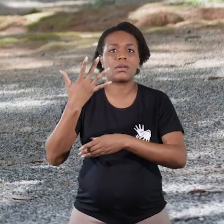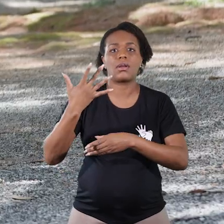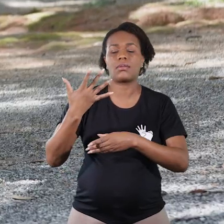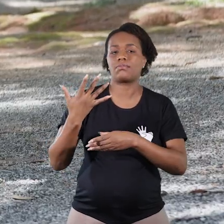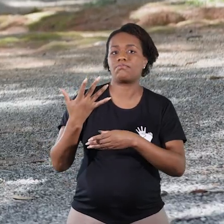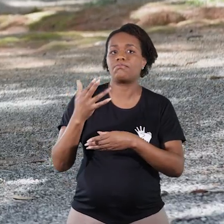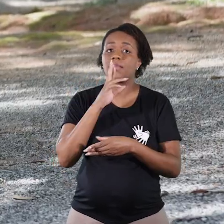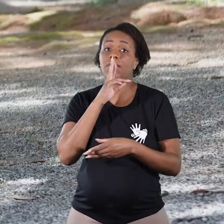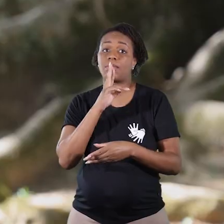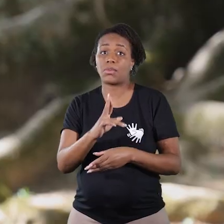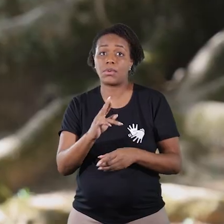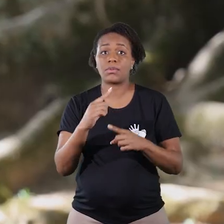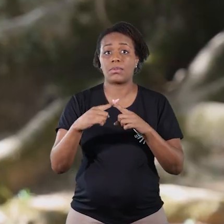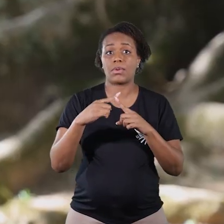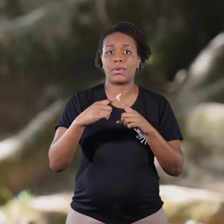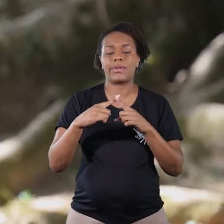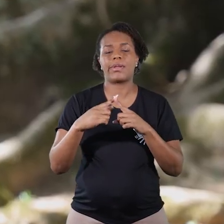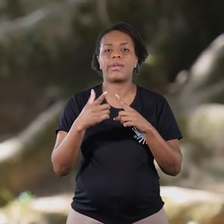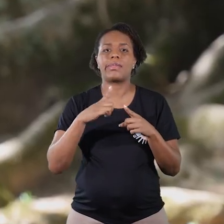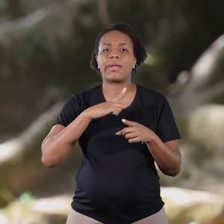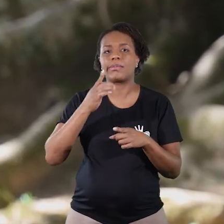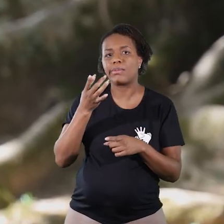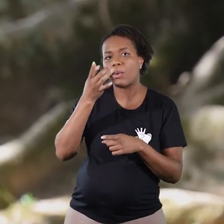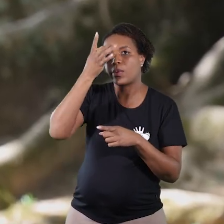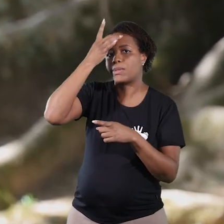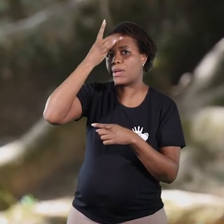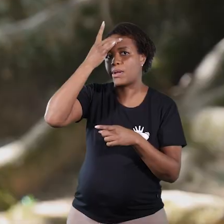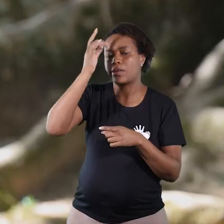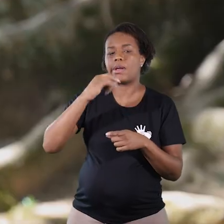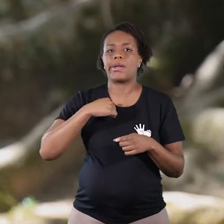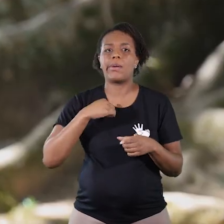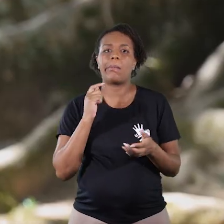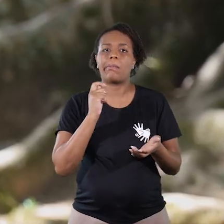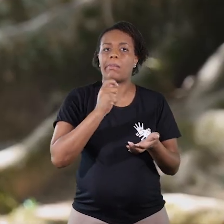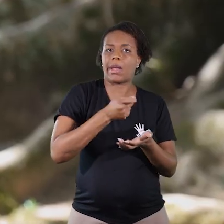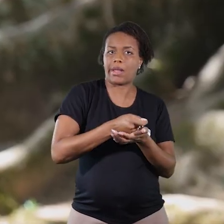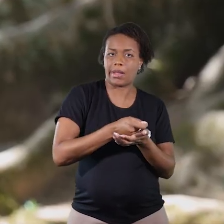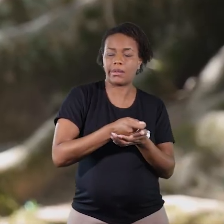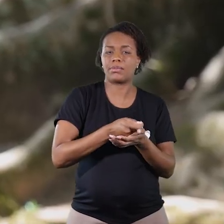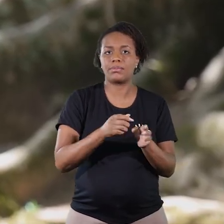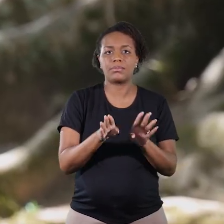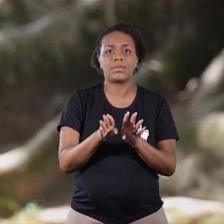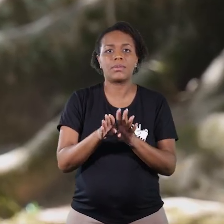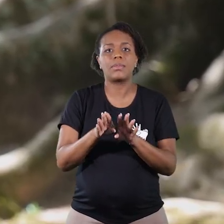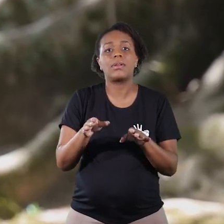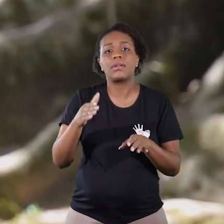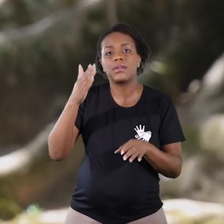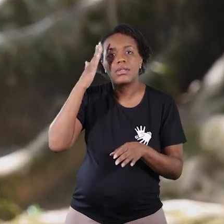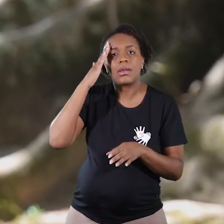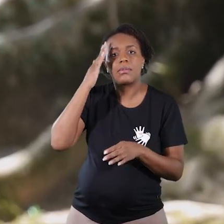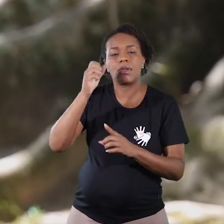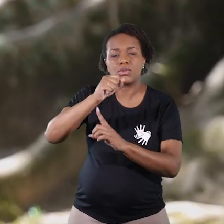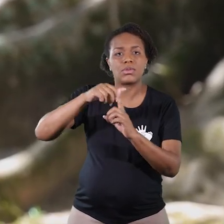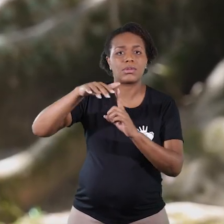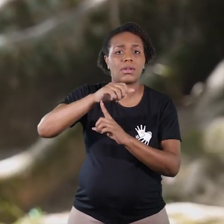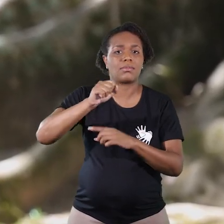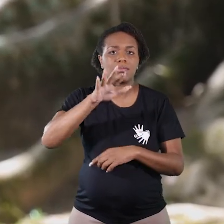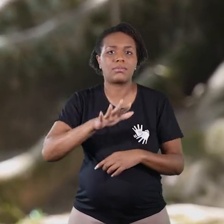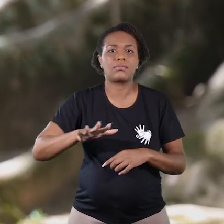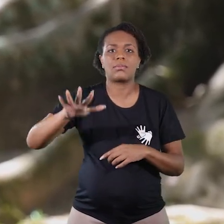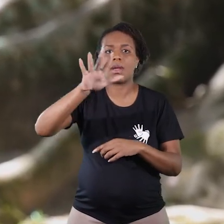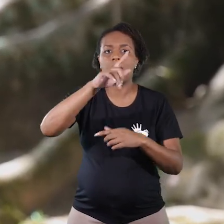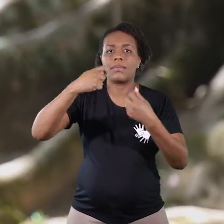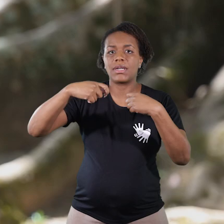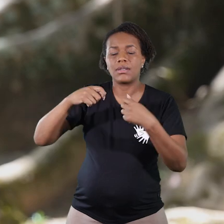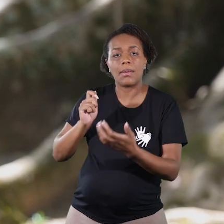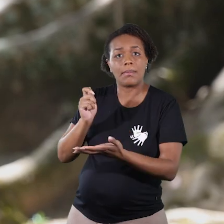soluções que envolvem uma consciência de pagar por um passivo ambiental, de admitir que a sociedade como um